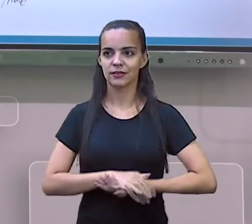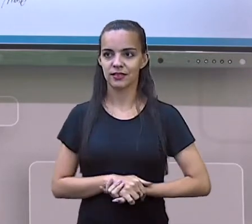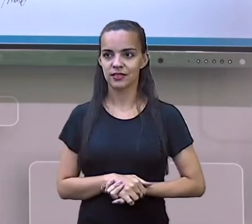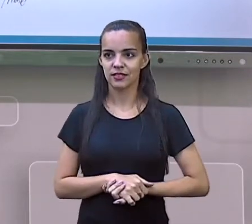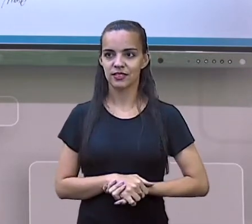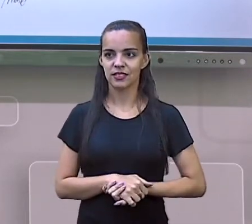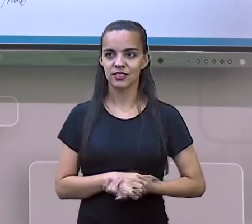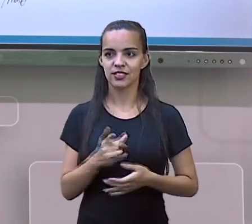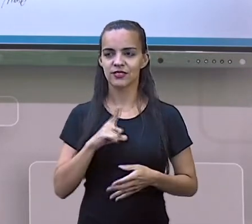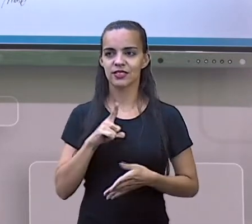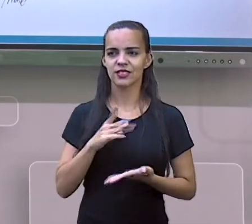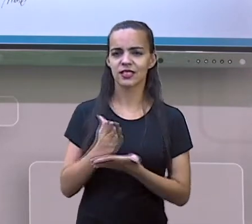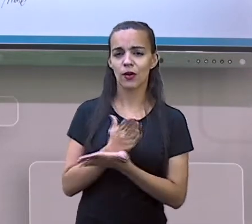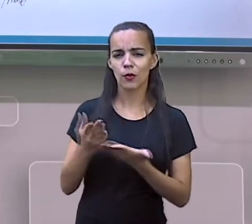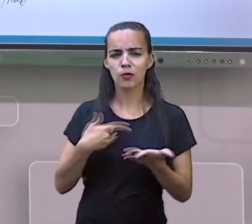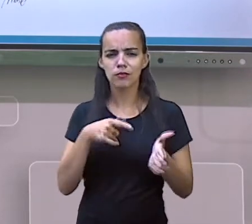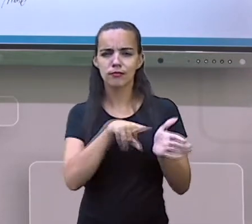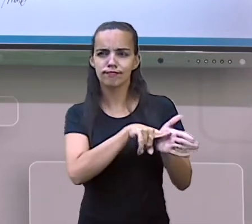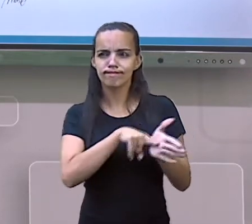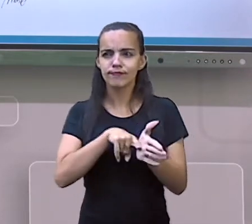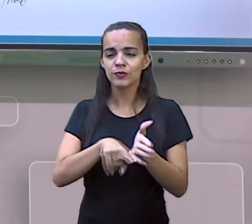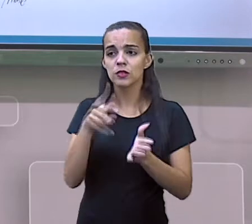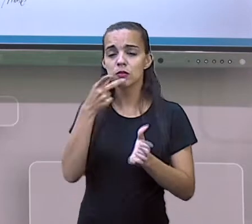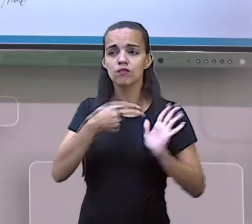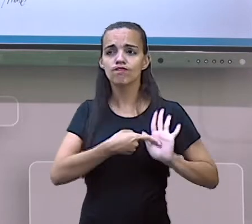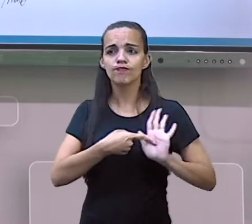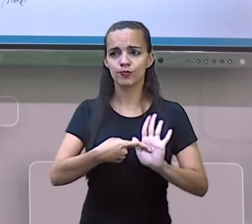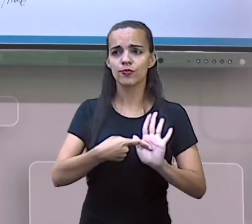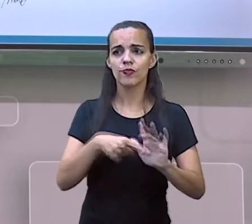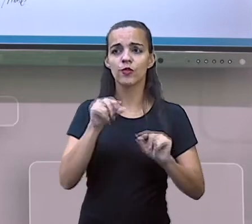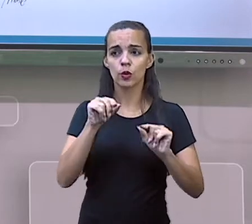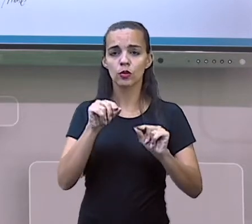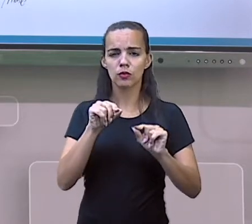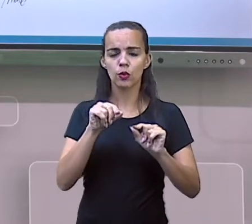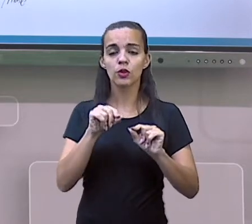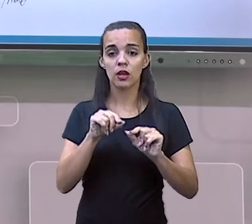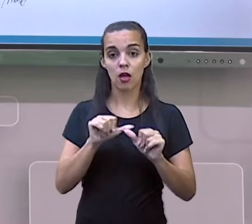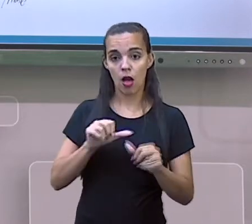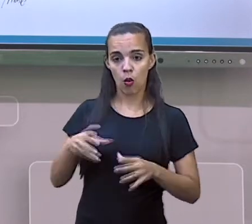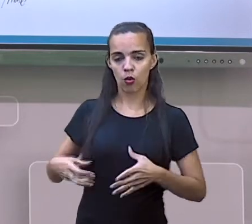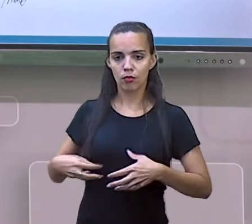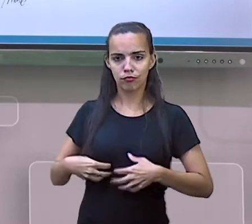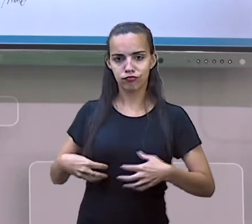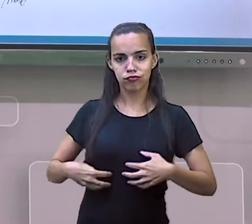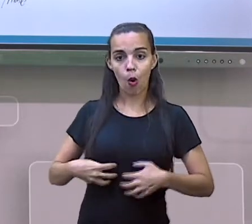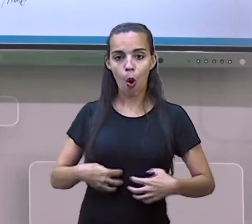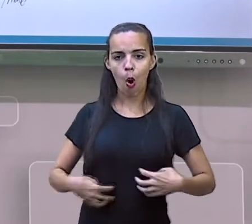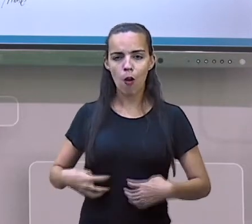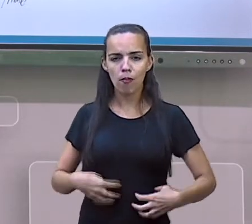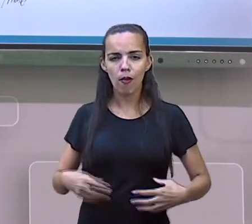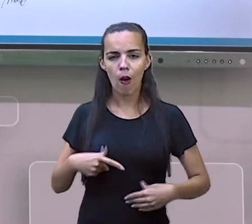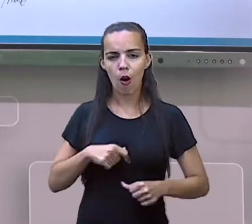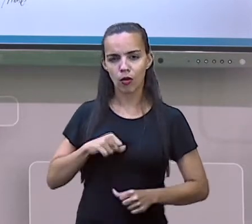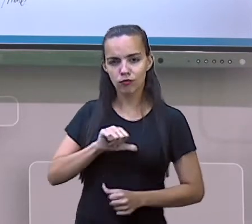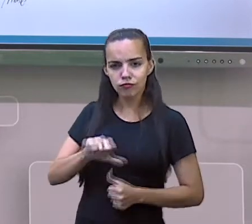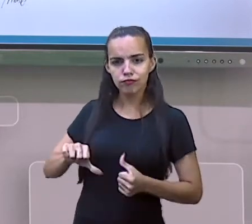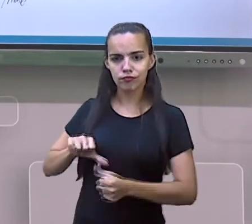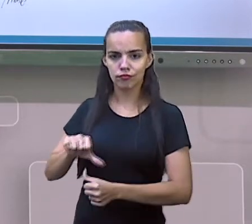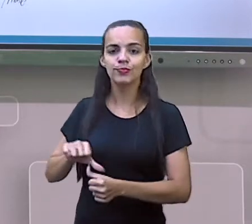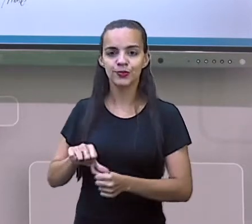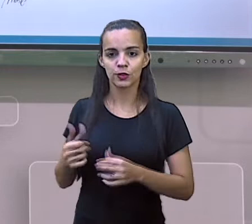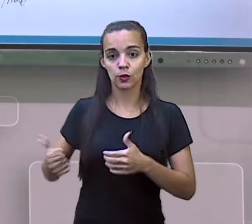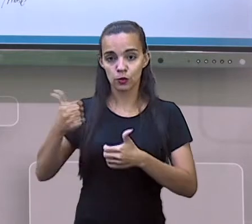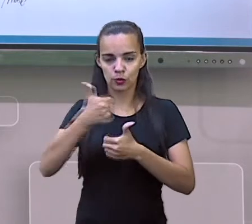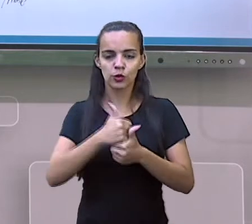aos avanços científicos, podemos destacar o primeiro transplante de órgão em 54, o desenvolvimento